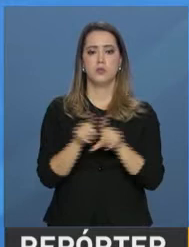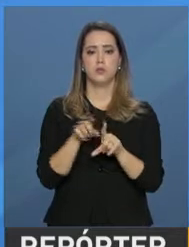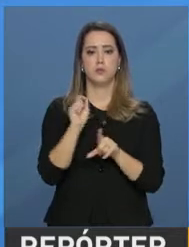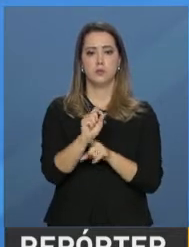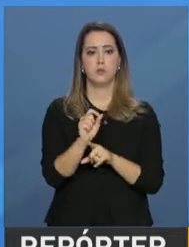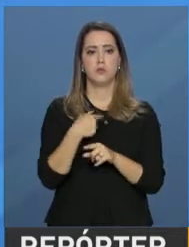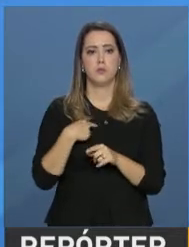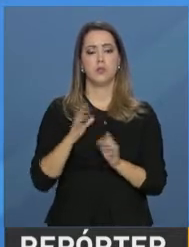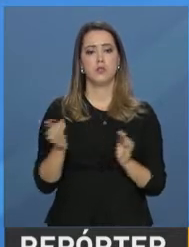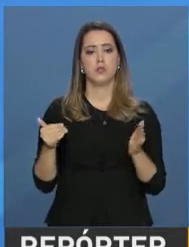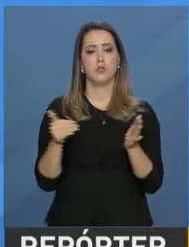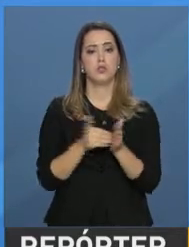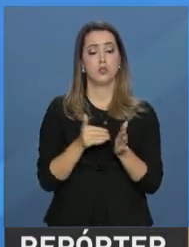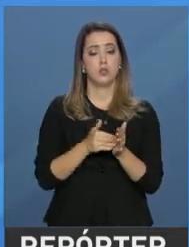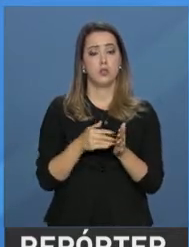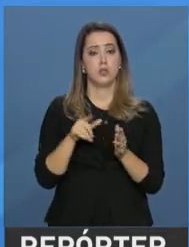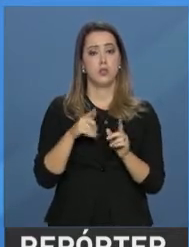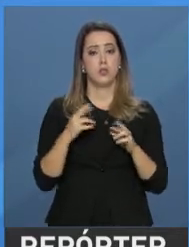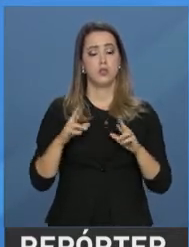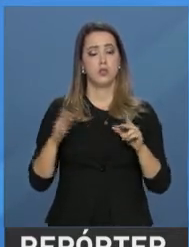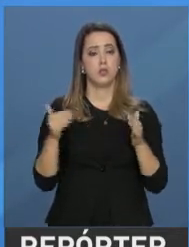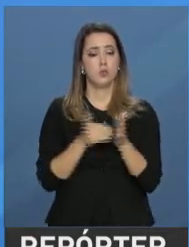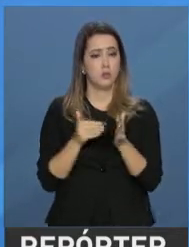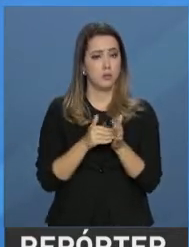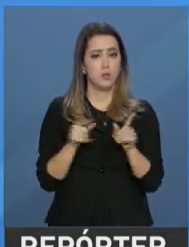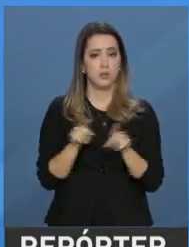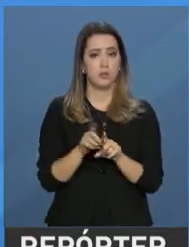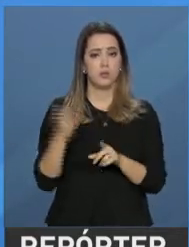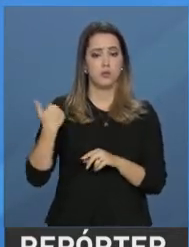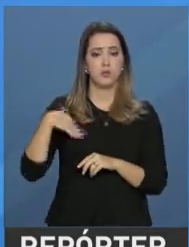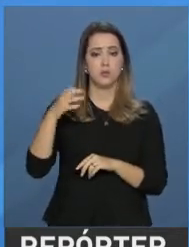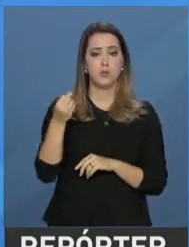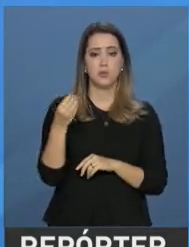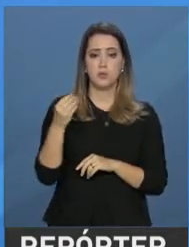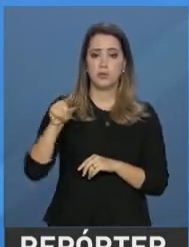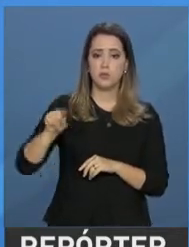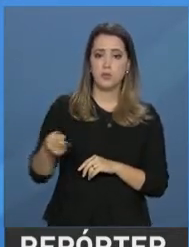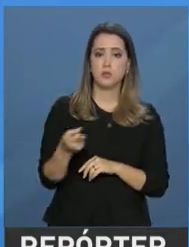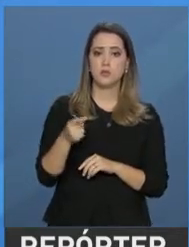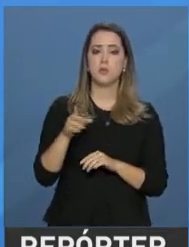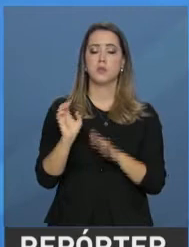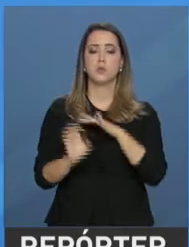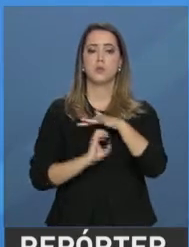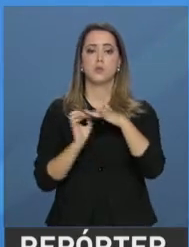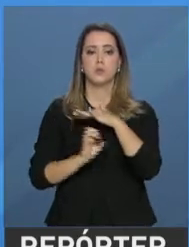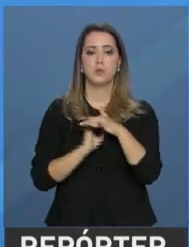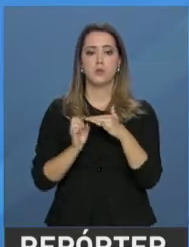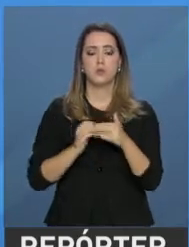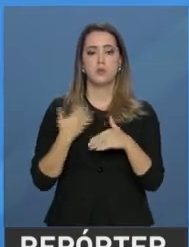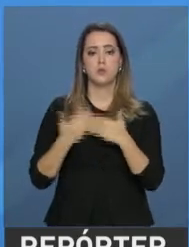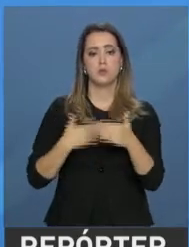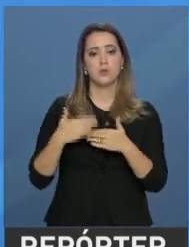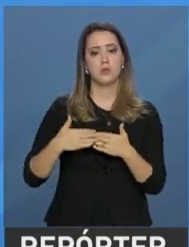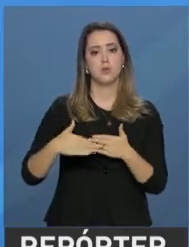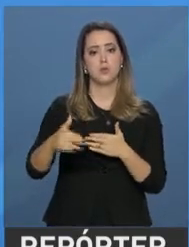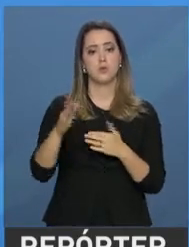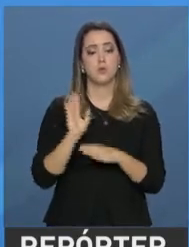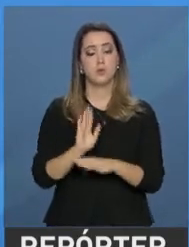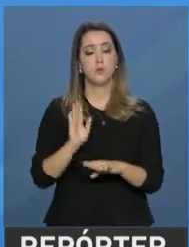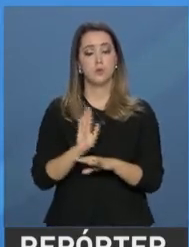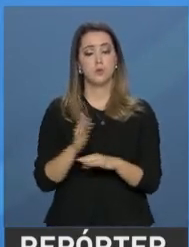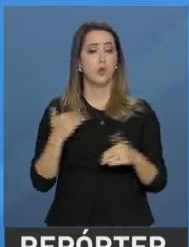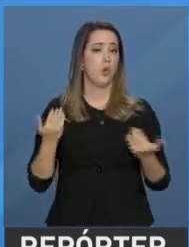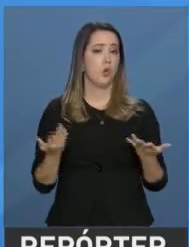no limite e que hoje mais de 600 mil empresas presidentes serão beneficiadas